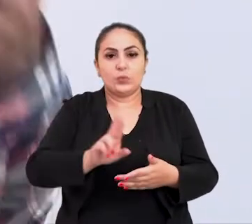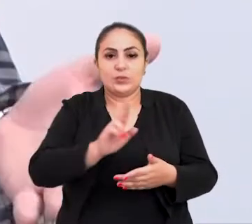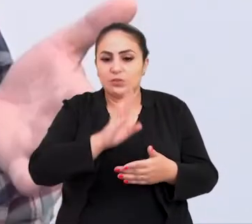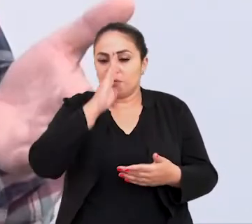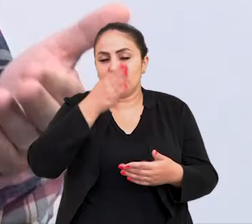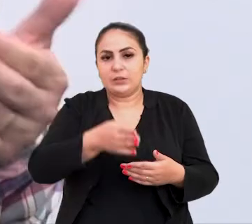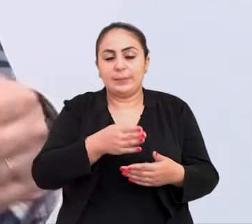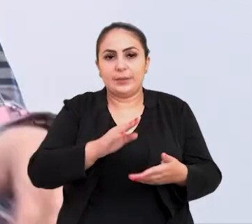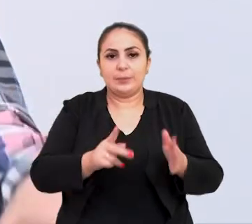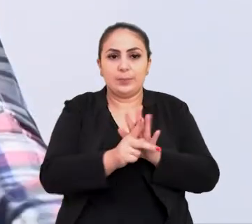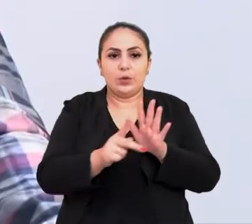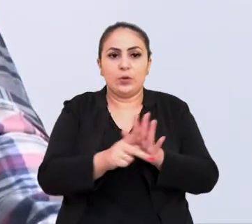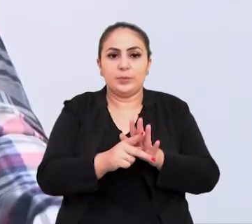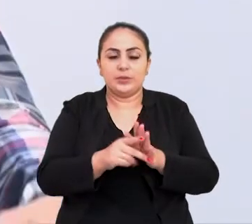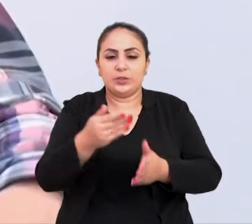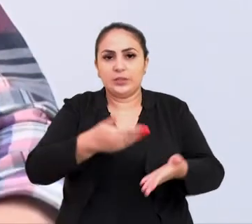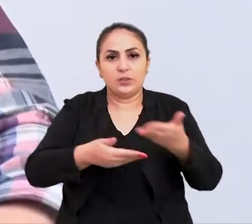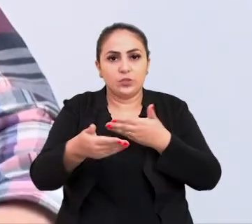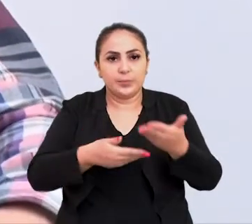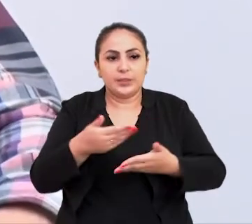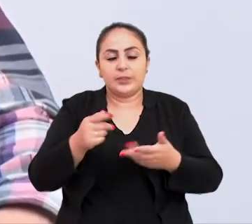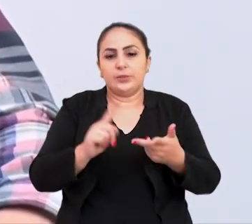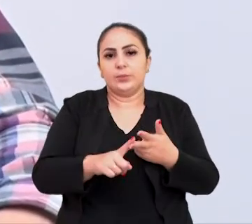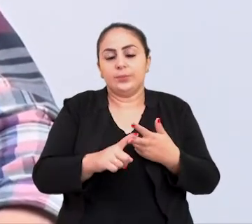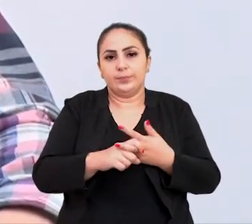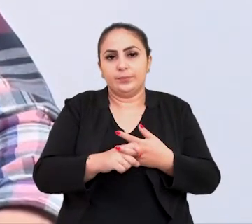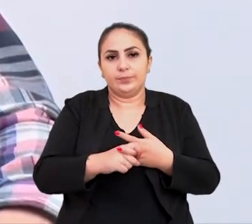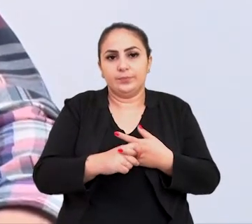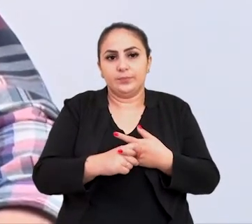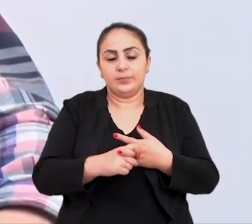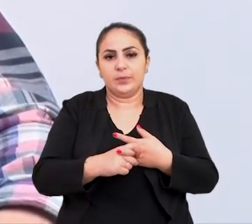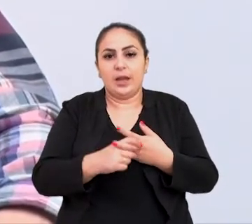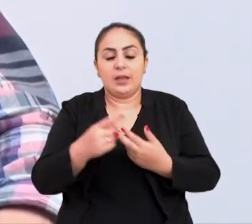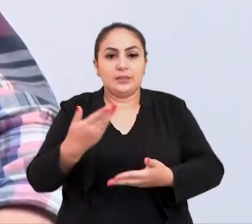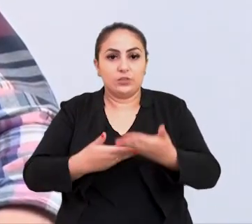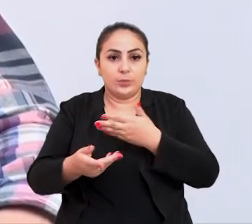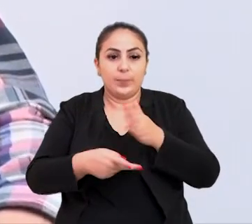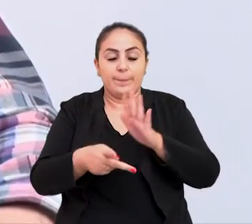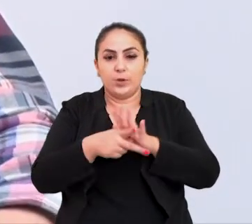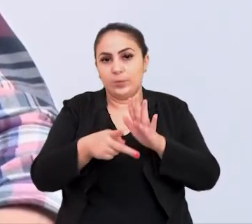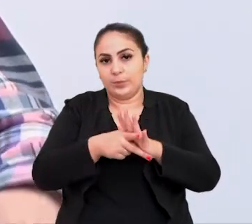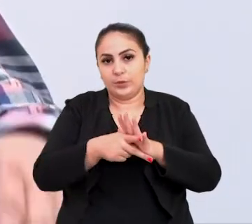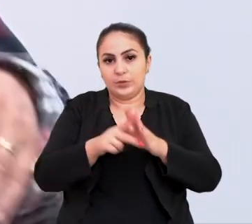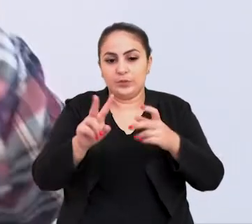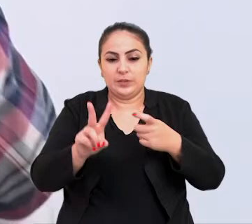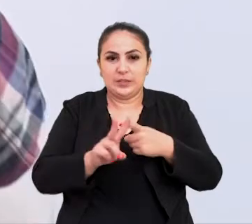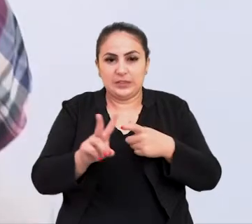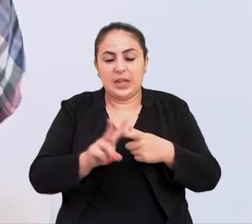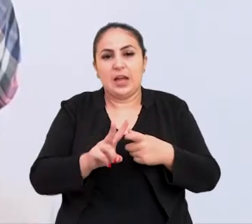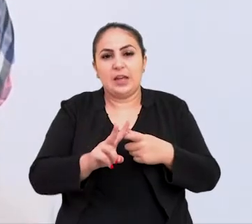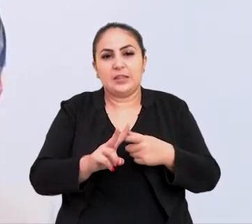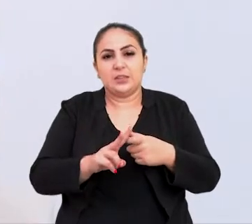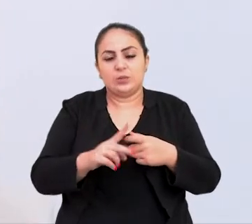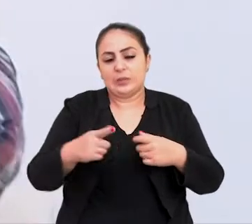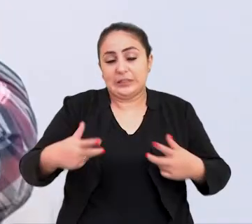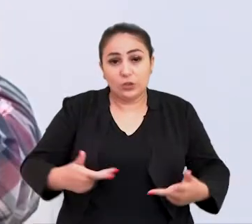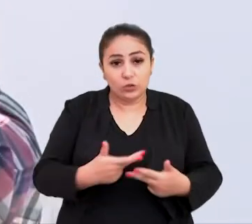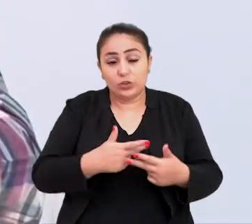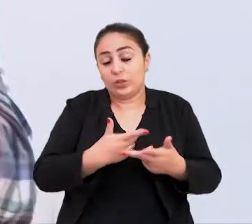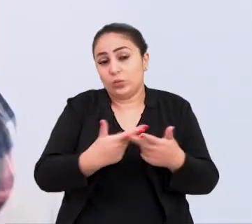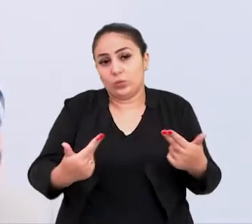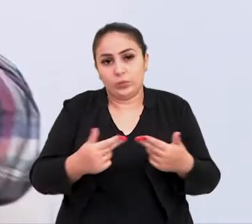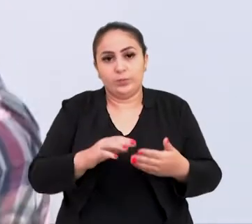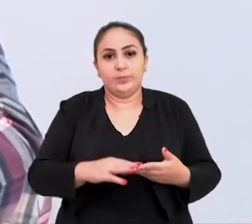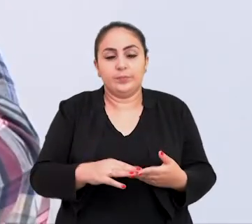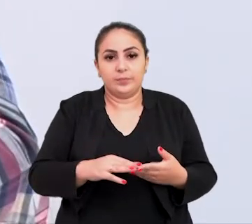usado diretamente nas consultas, nos atendimentos veterinários, na questão de